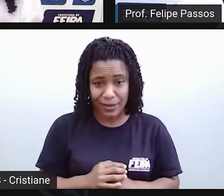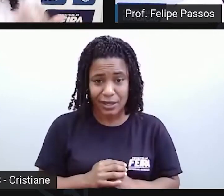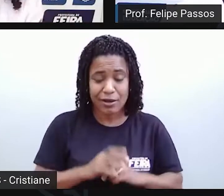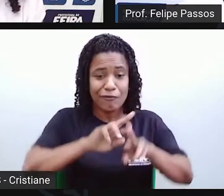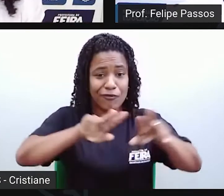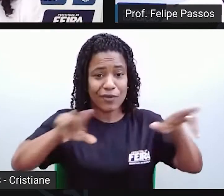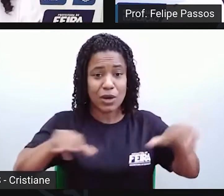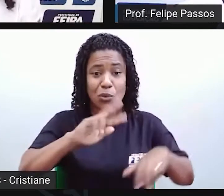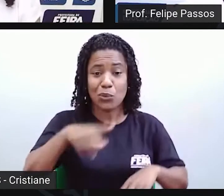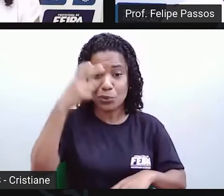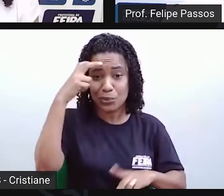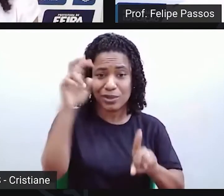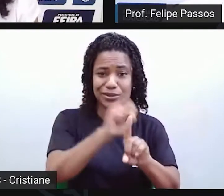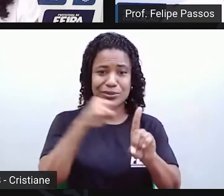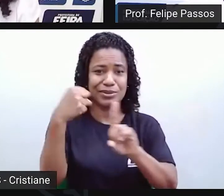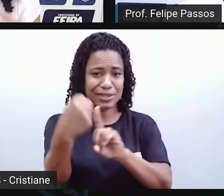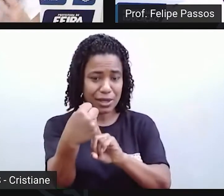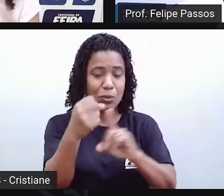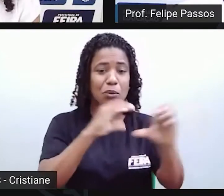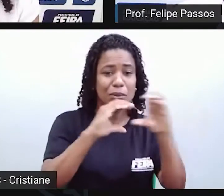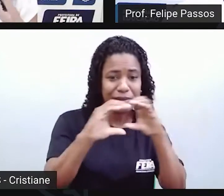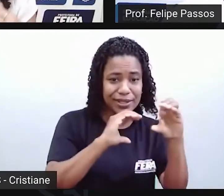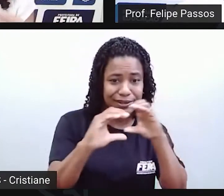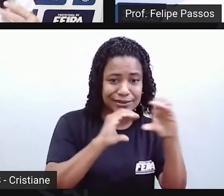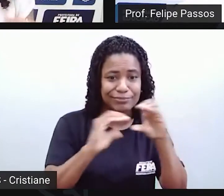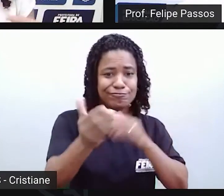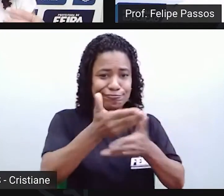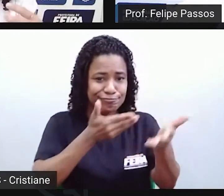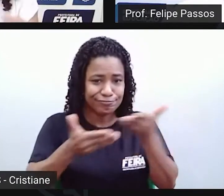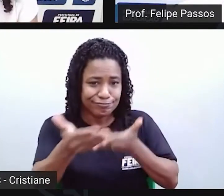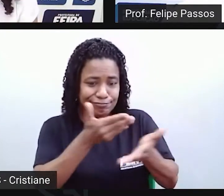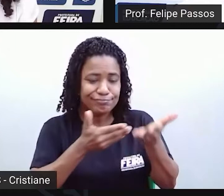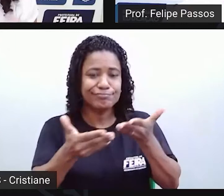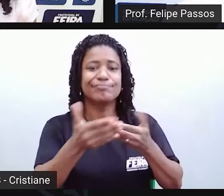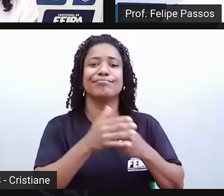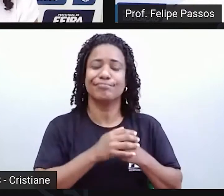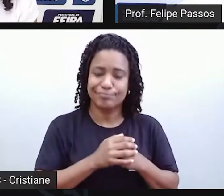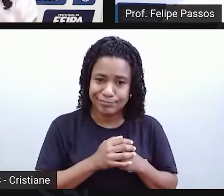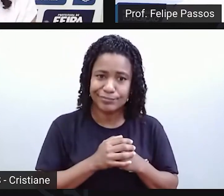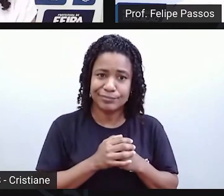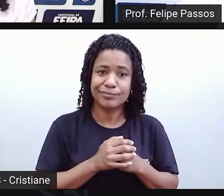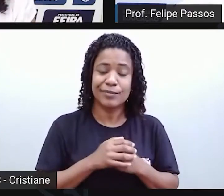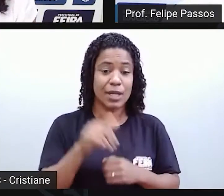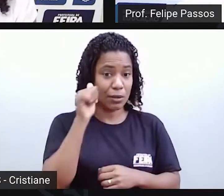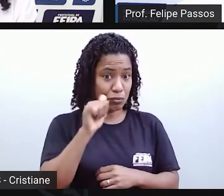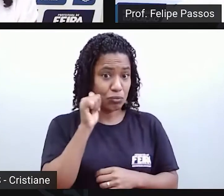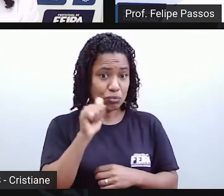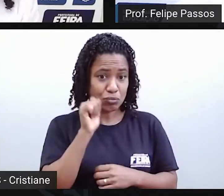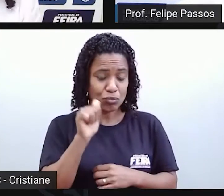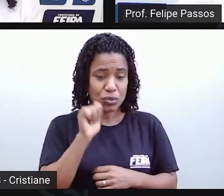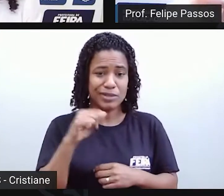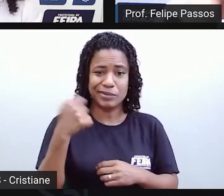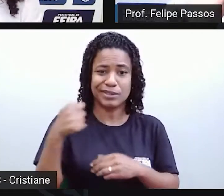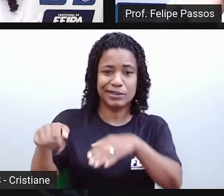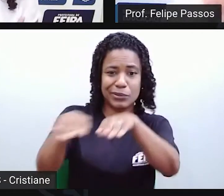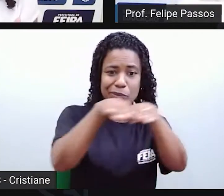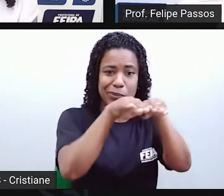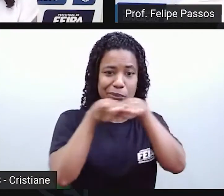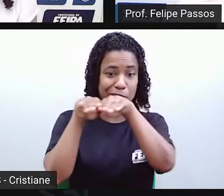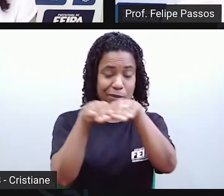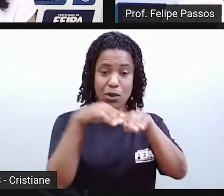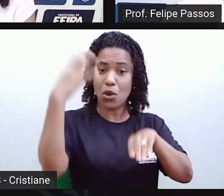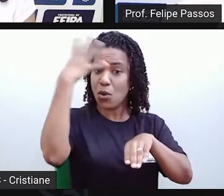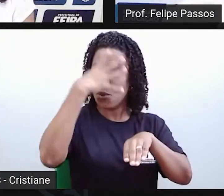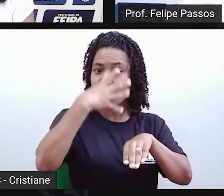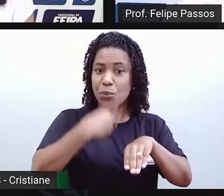culturais, sociais, comunicacionais que nos colocam dentro de um padrão esperado de beleza.